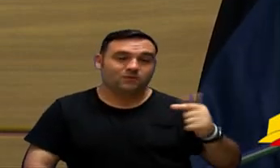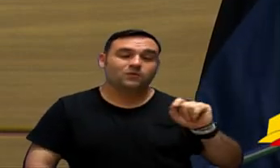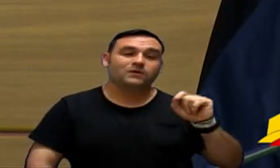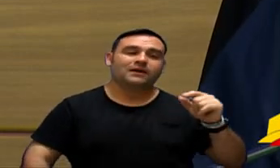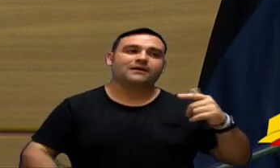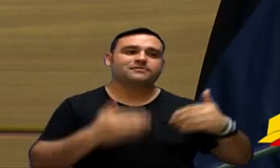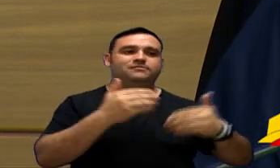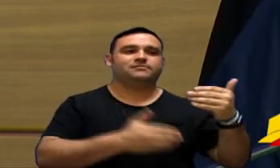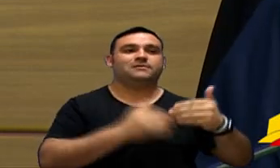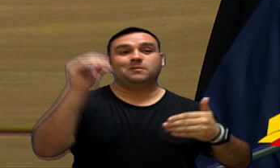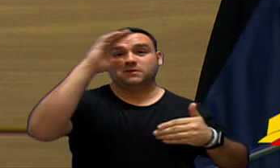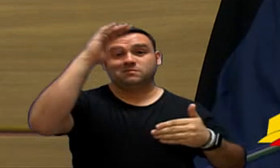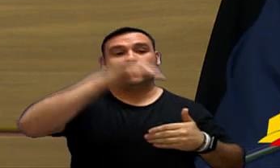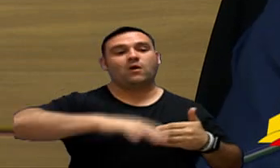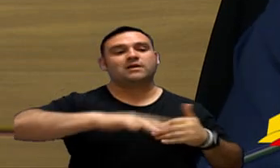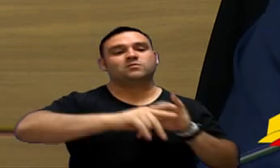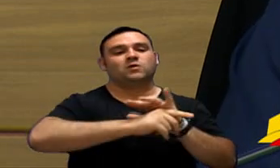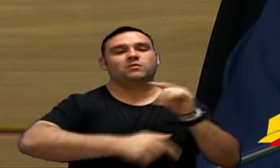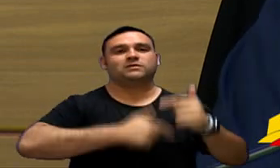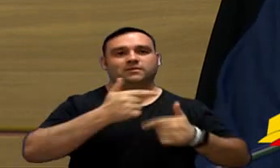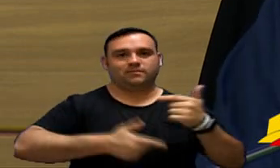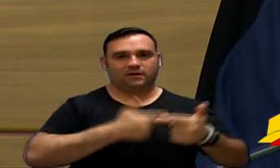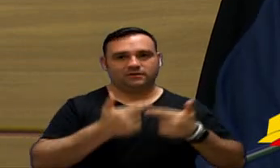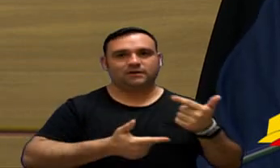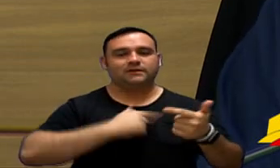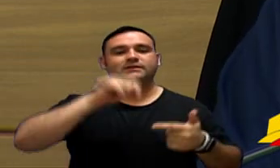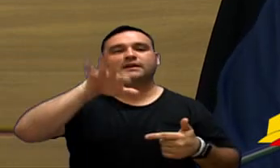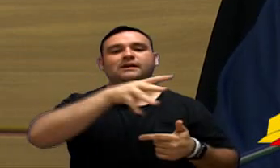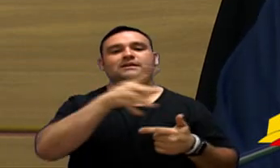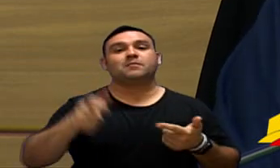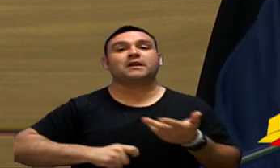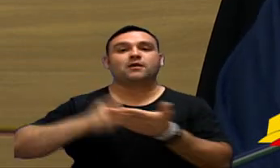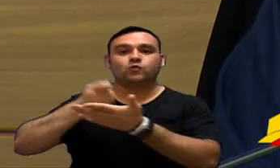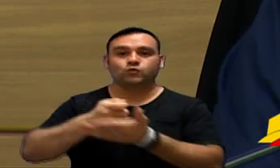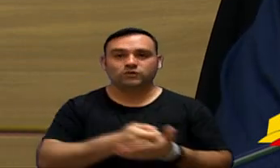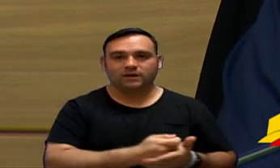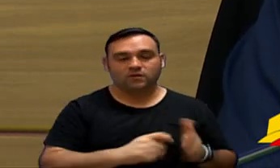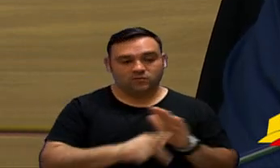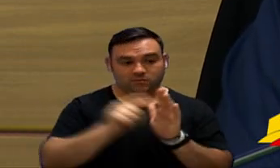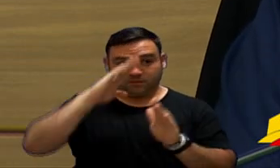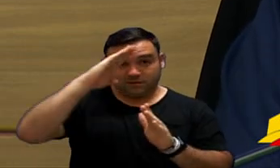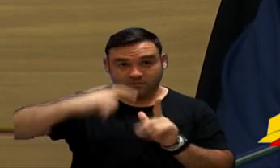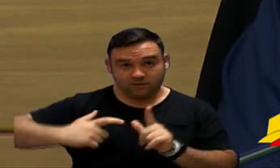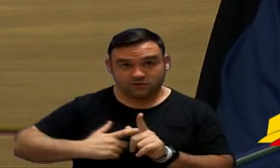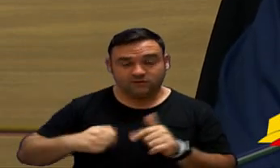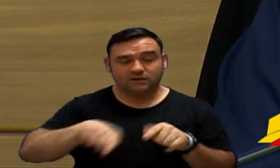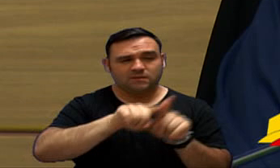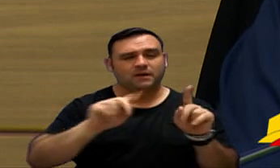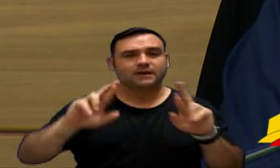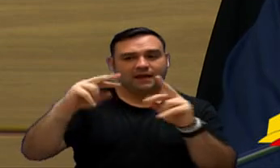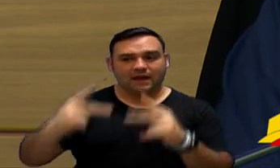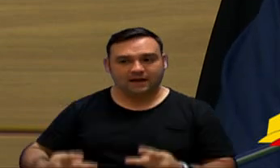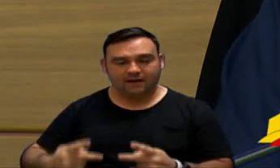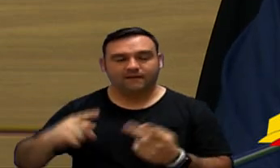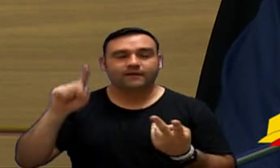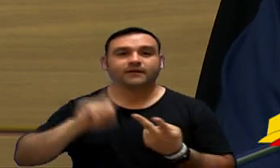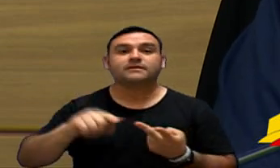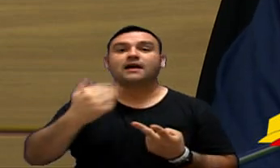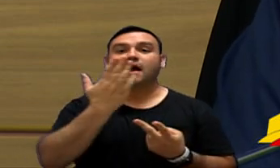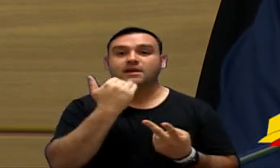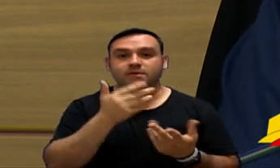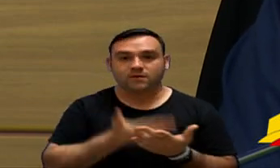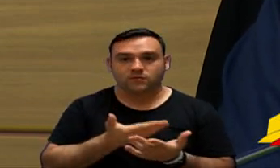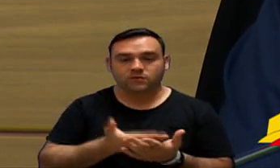que são as principais áreas de atuação. Então nós temos a tabela do custeio, principais despesas, recursos humanos,